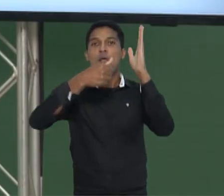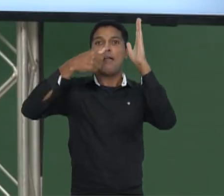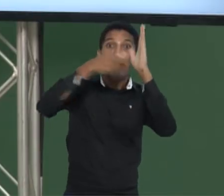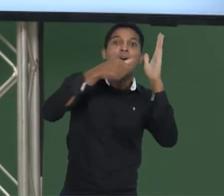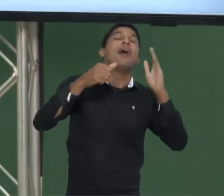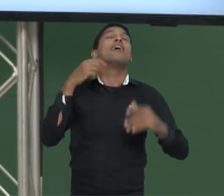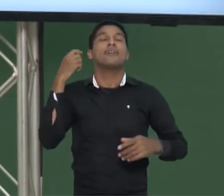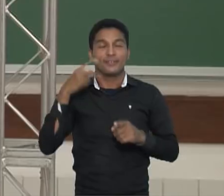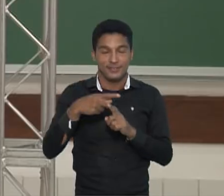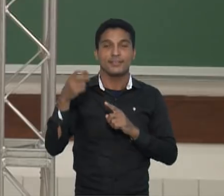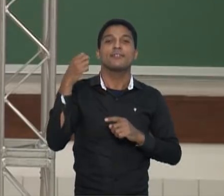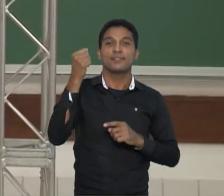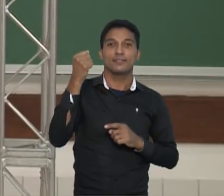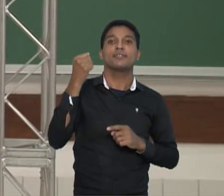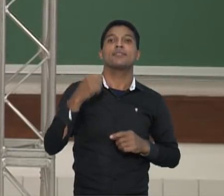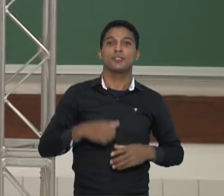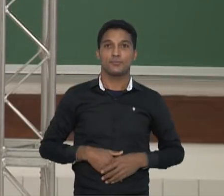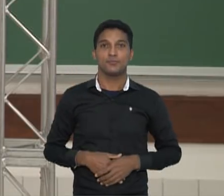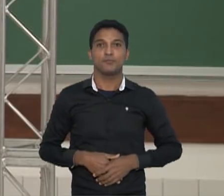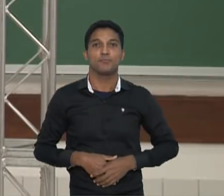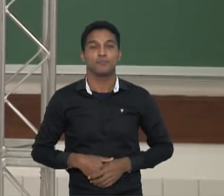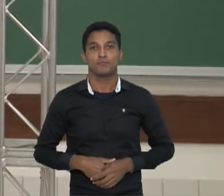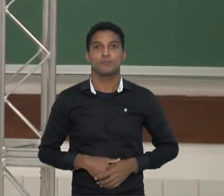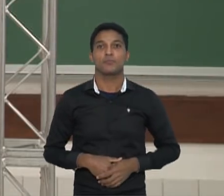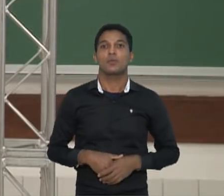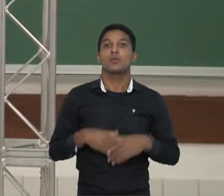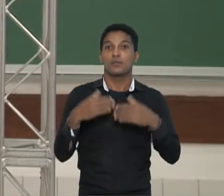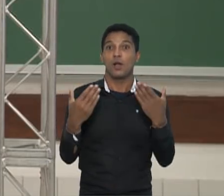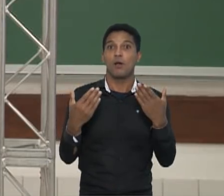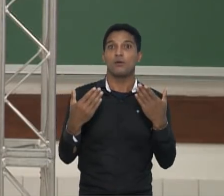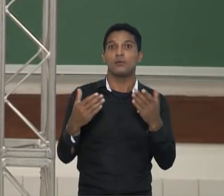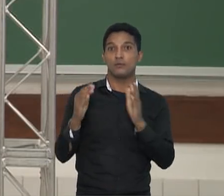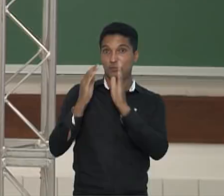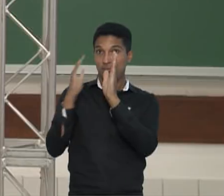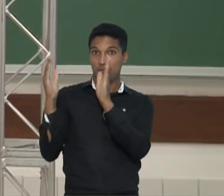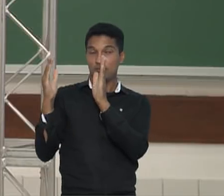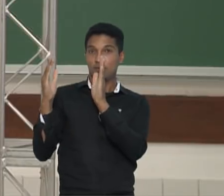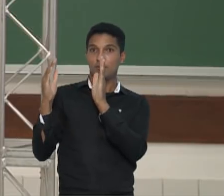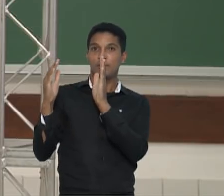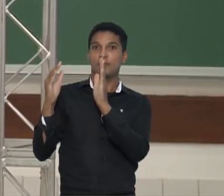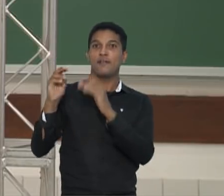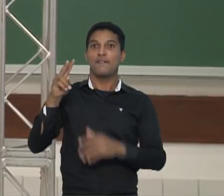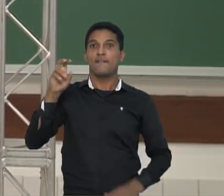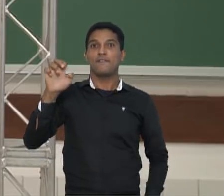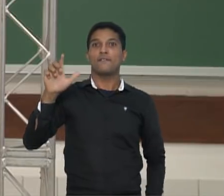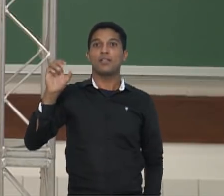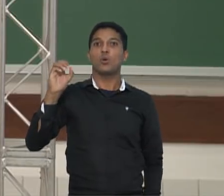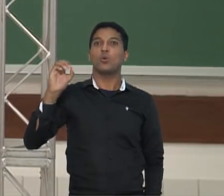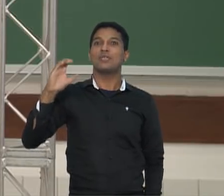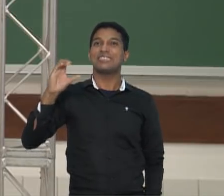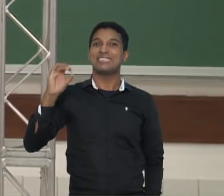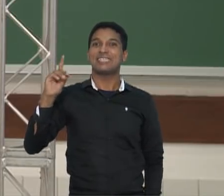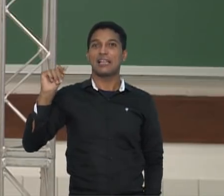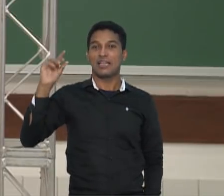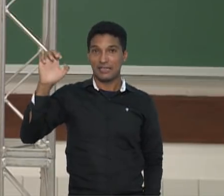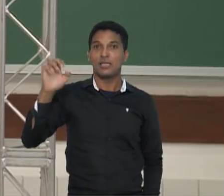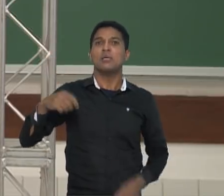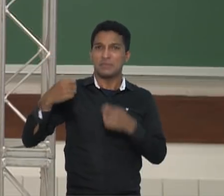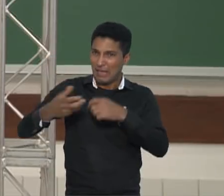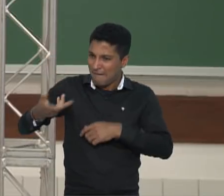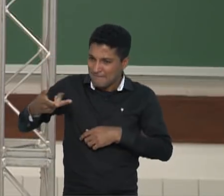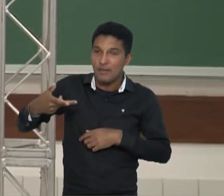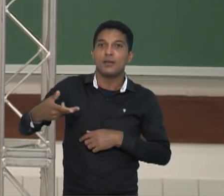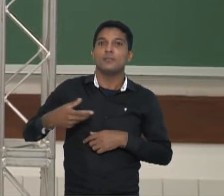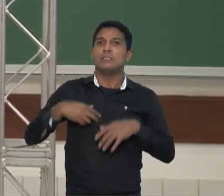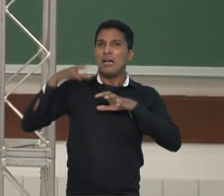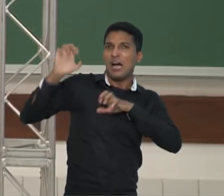desafio. Essa modalidade, ela é uma modalidade de extrema velocidade que exige do